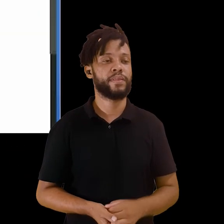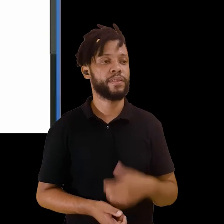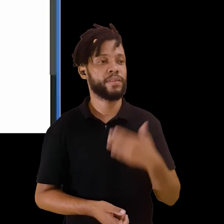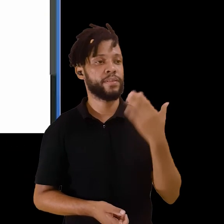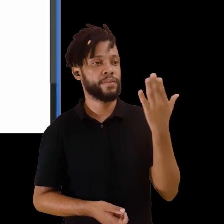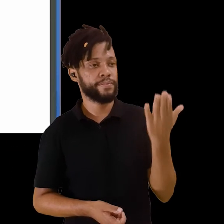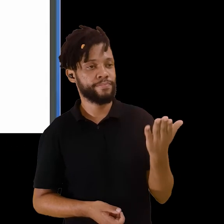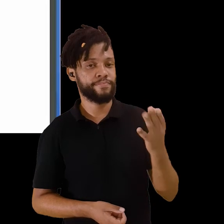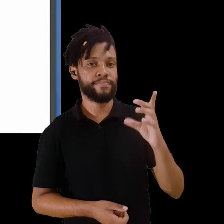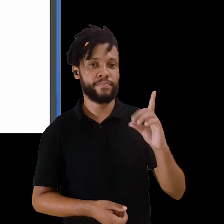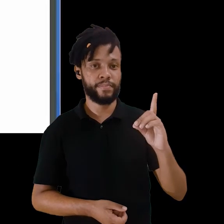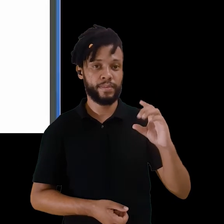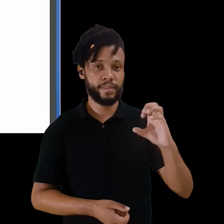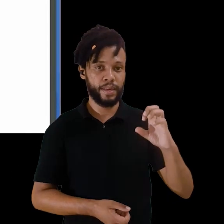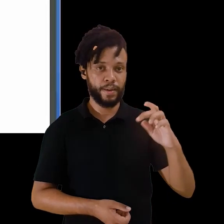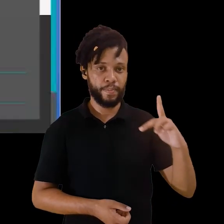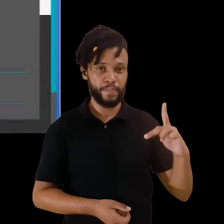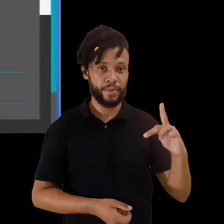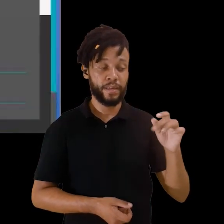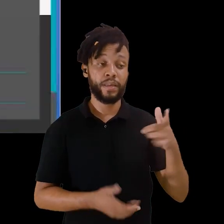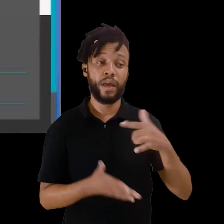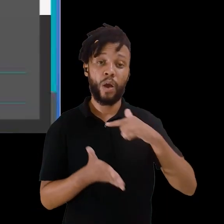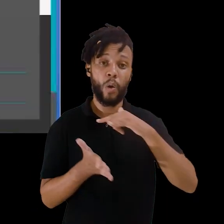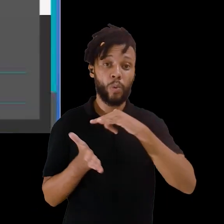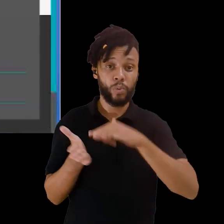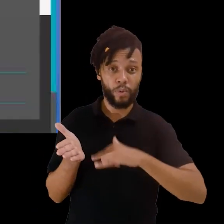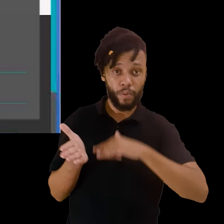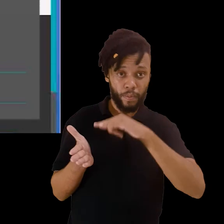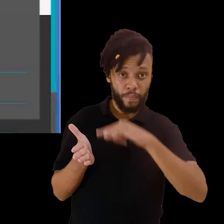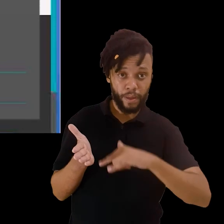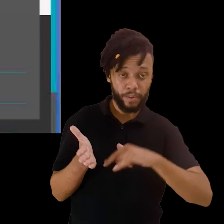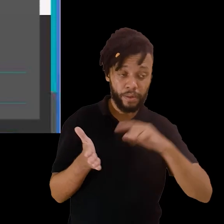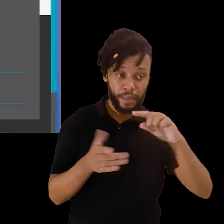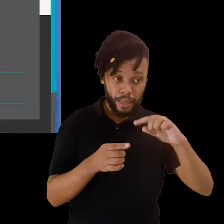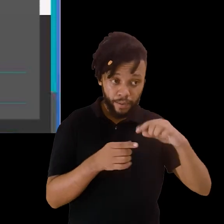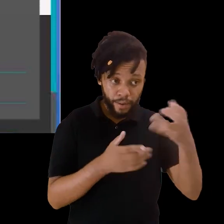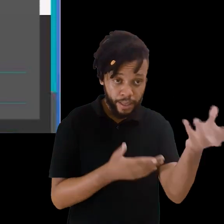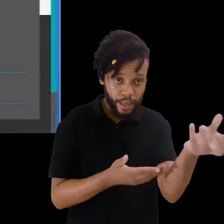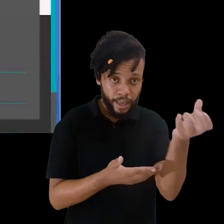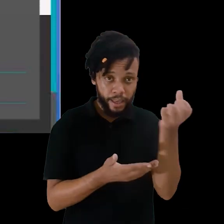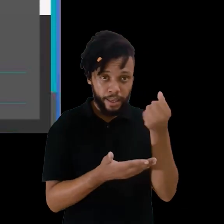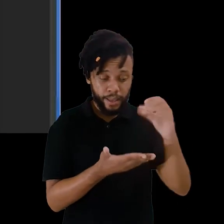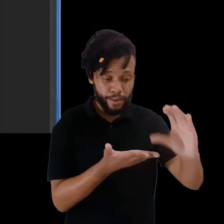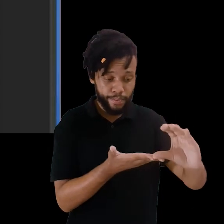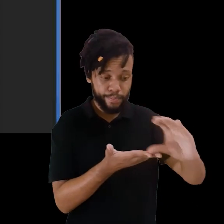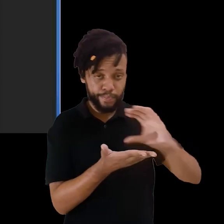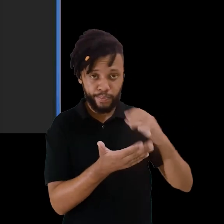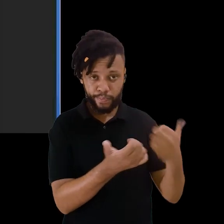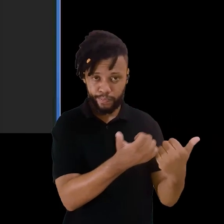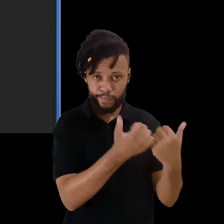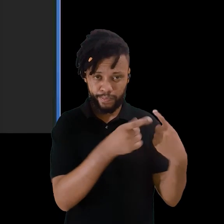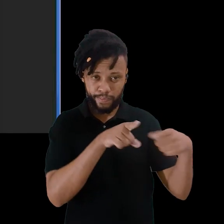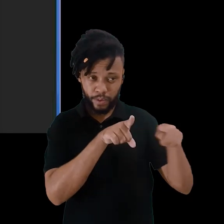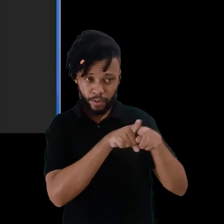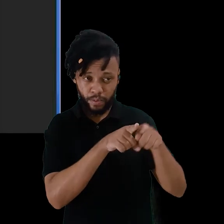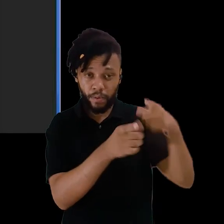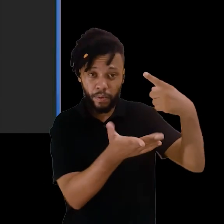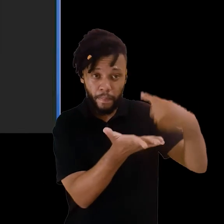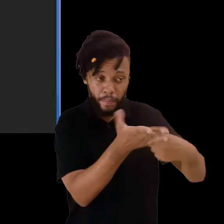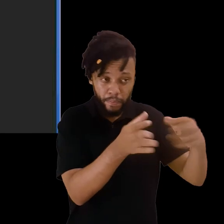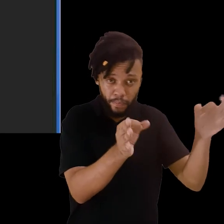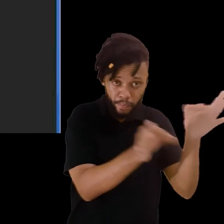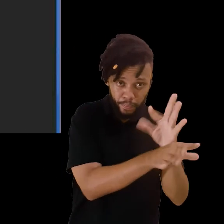e a DEP, que é o documento depois que você recebe o patrocínio,